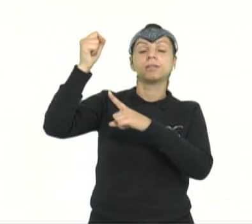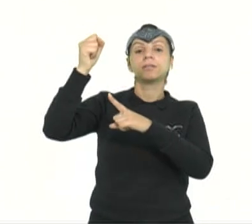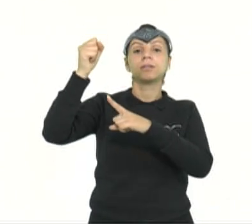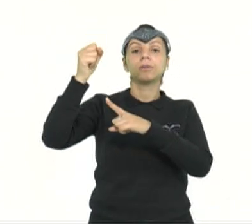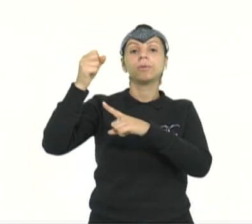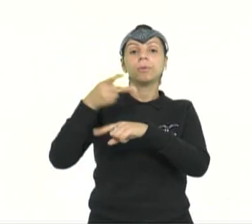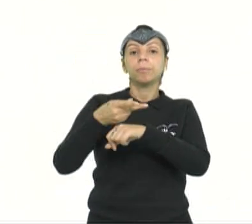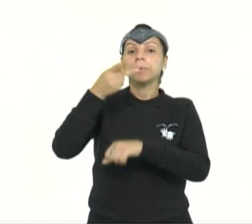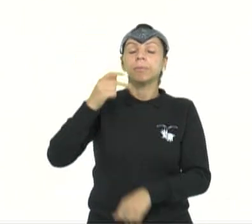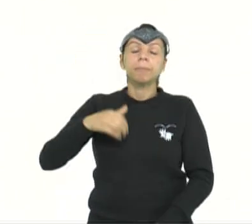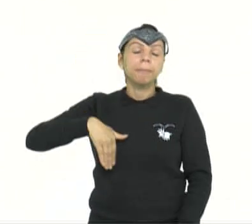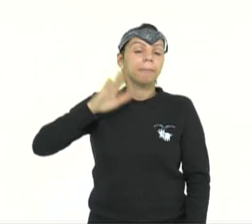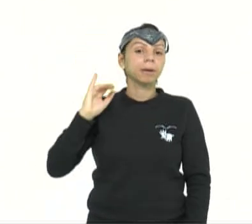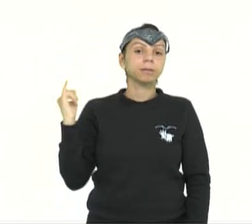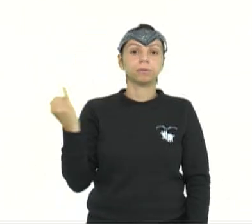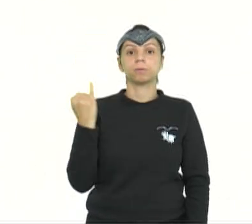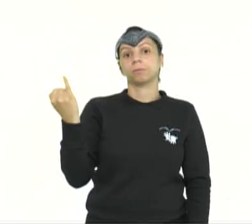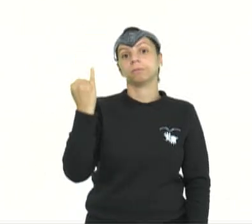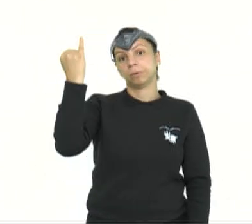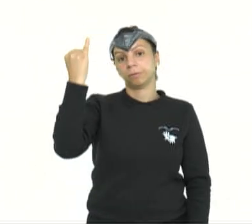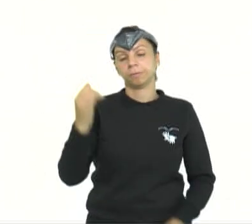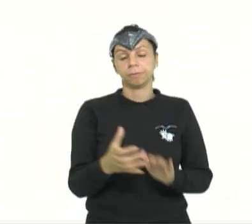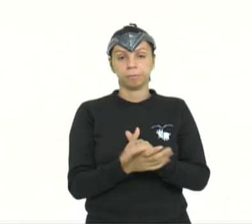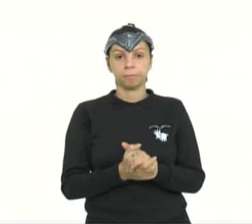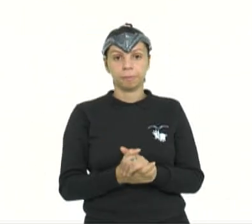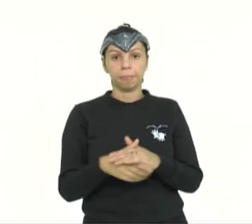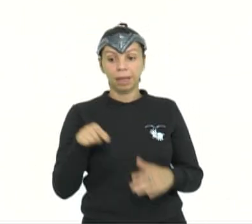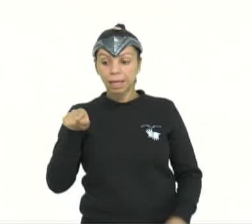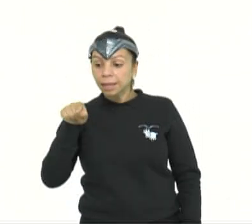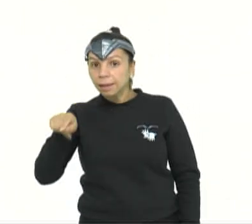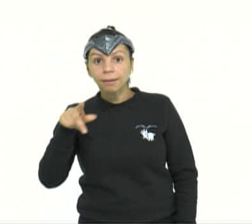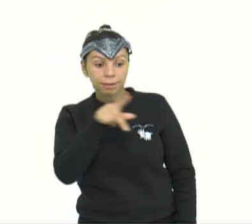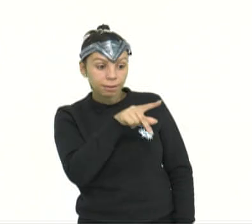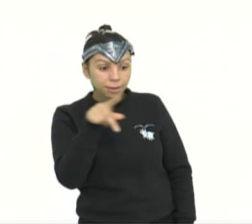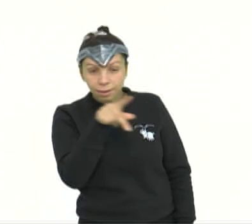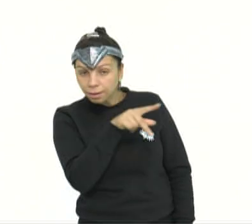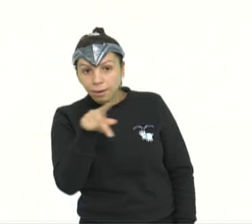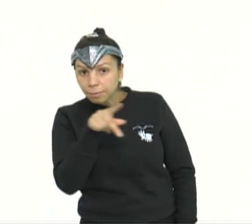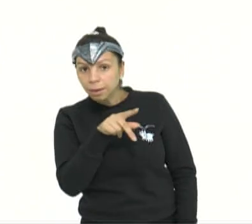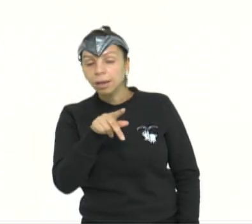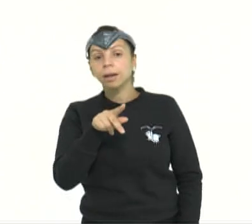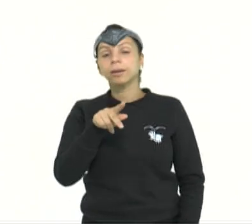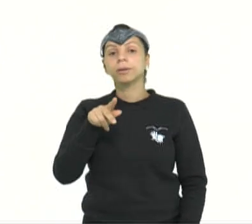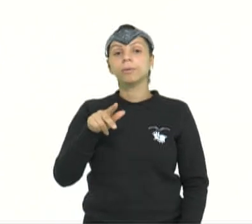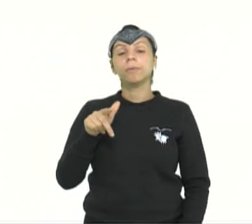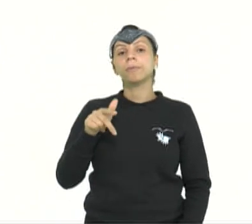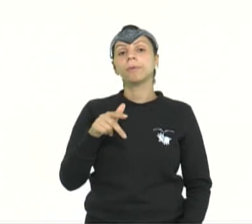André Kalimann trabalhou como professor na Gibiteca de Guarapuava.